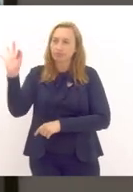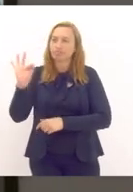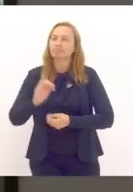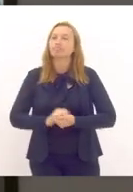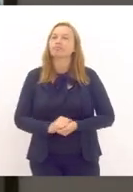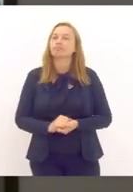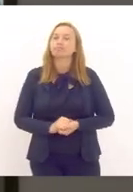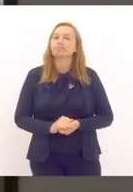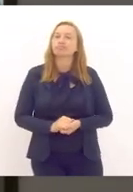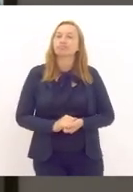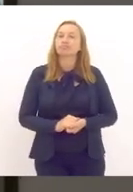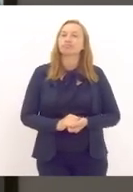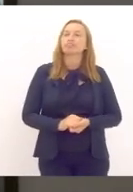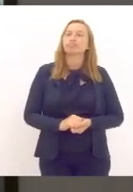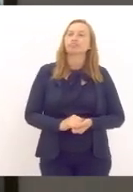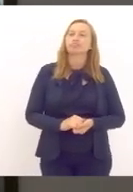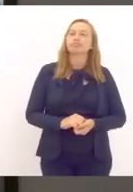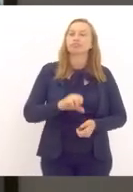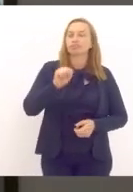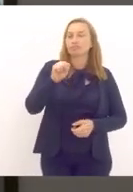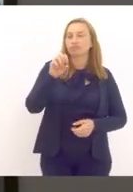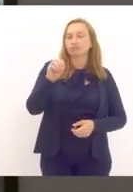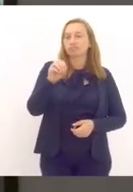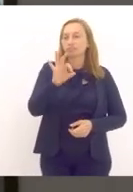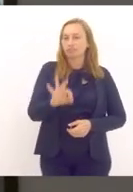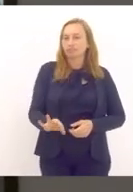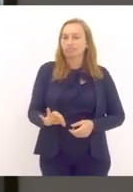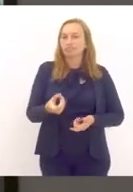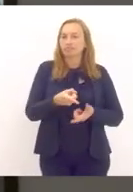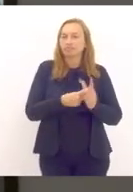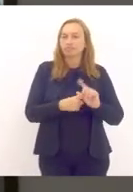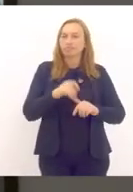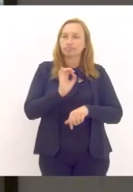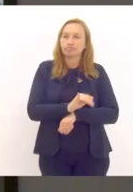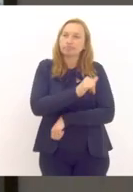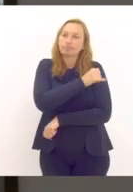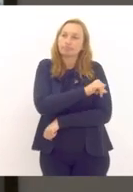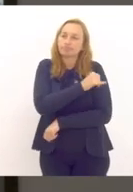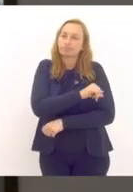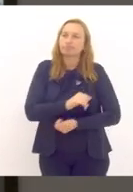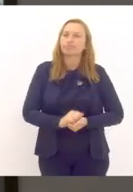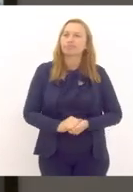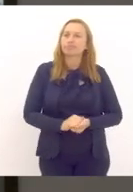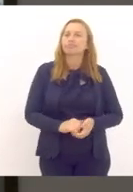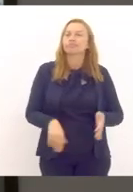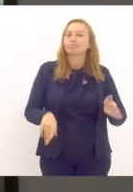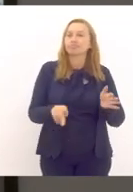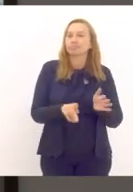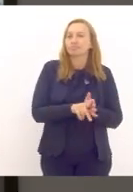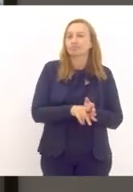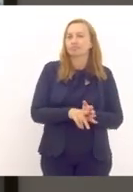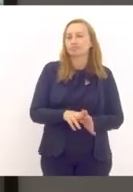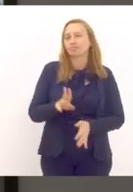Nós estamos falando que praticamente 80% da dívida do Estado do Rio de Janeiro é com a União.